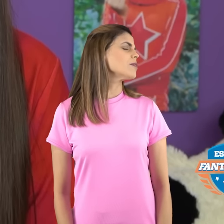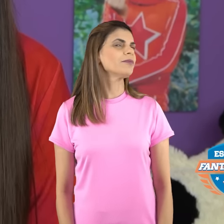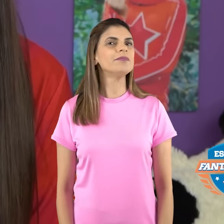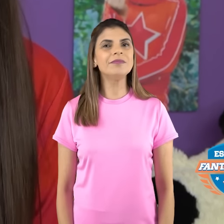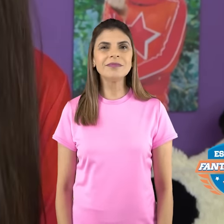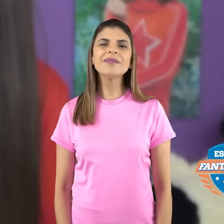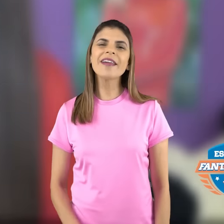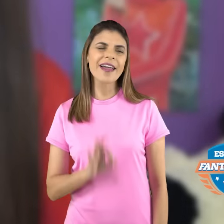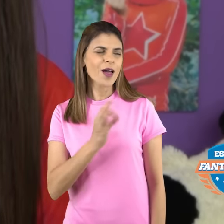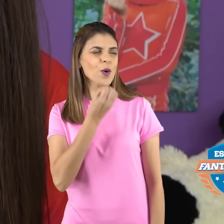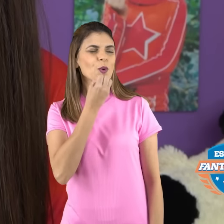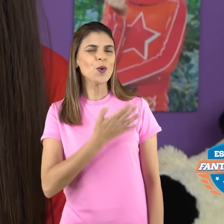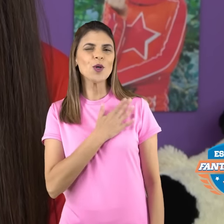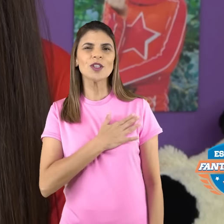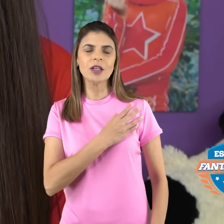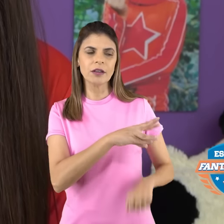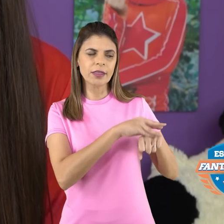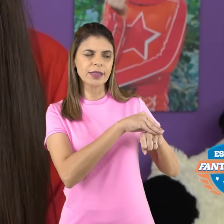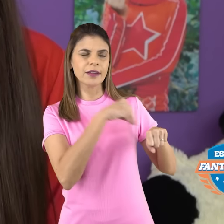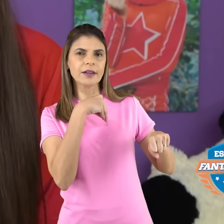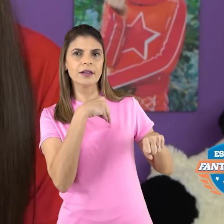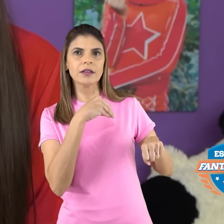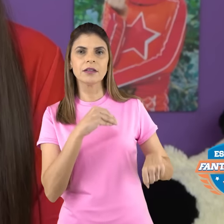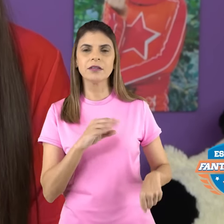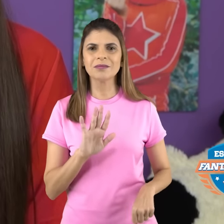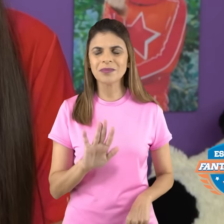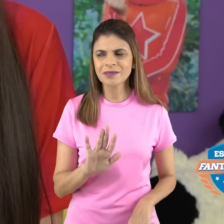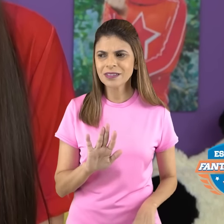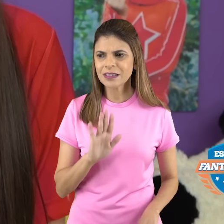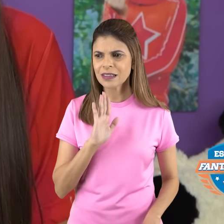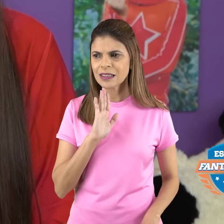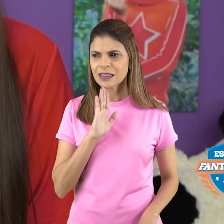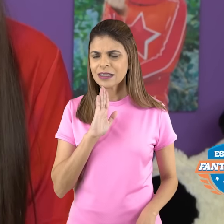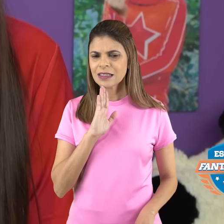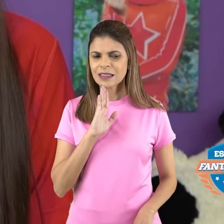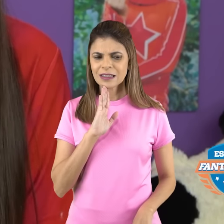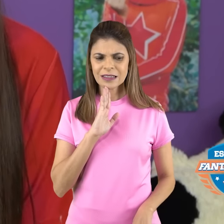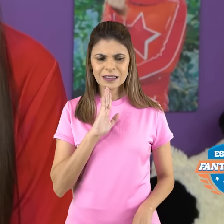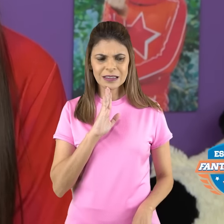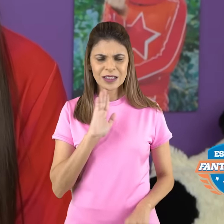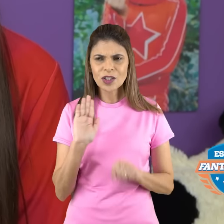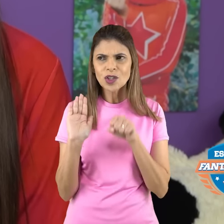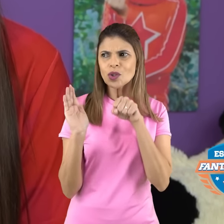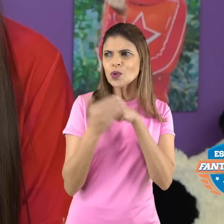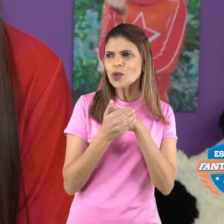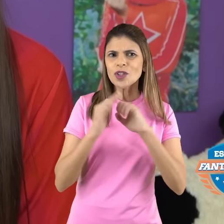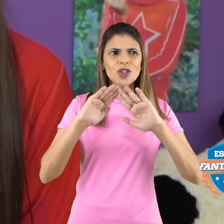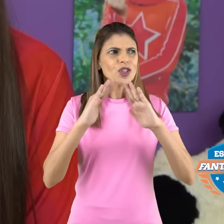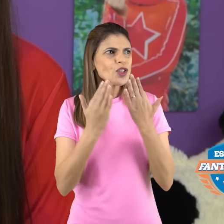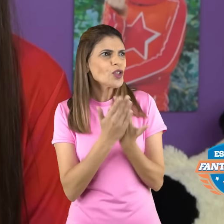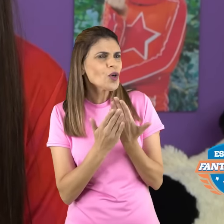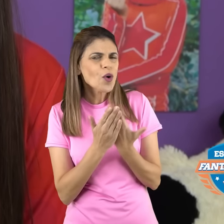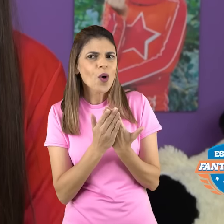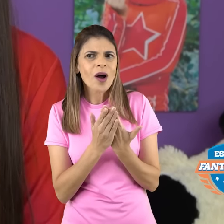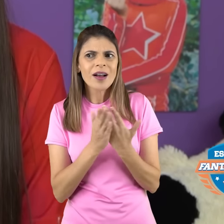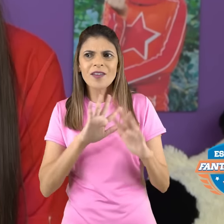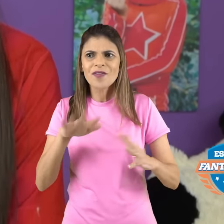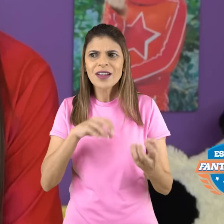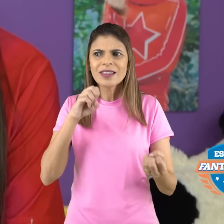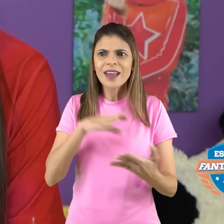É, eu gostei dessa Gi. Mas... como eu vou entrar escondida na Escola Fantástica?